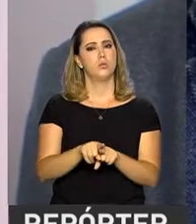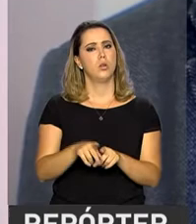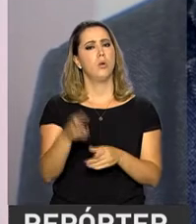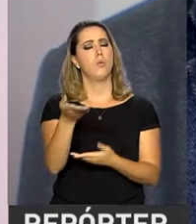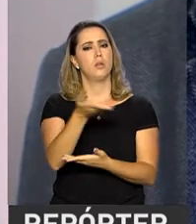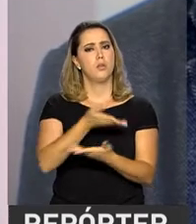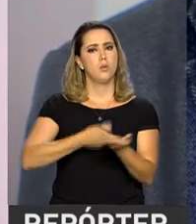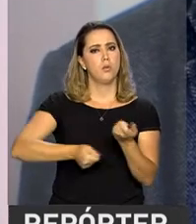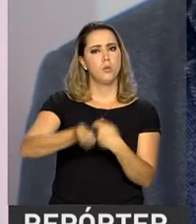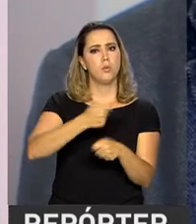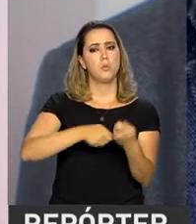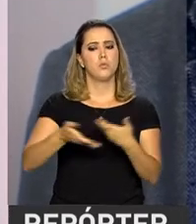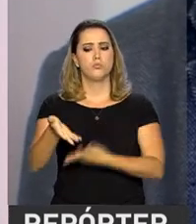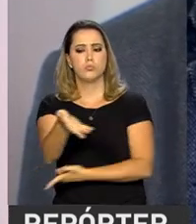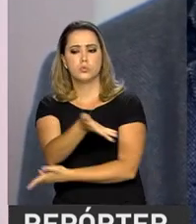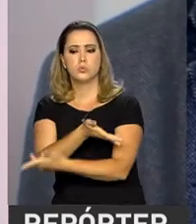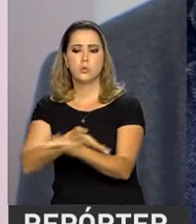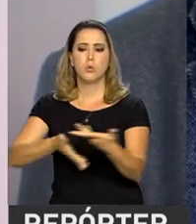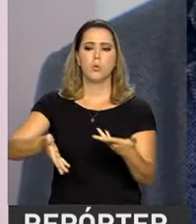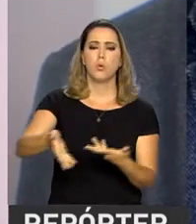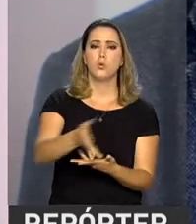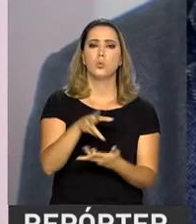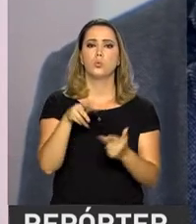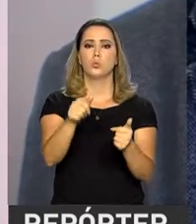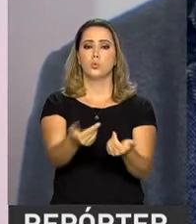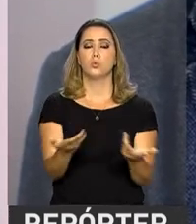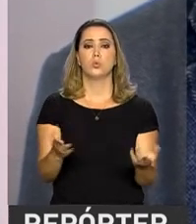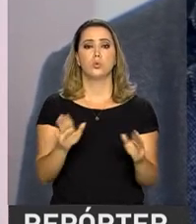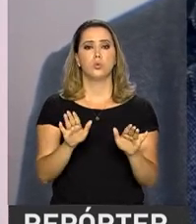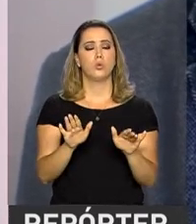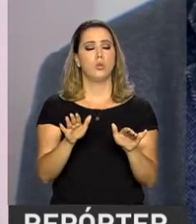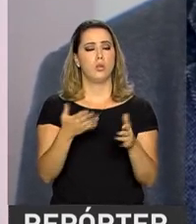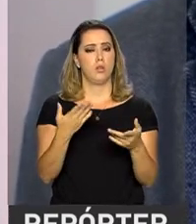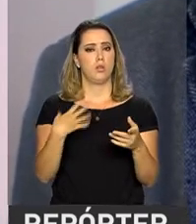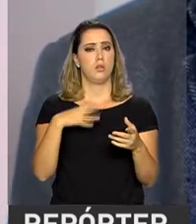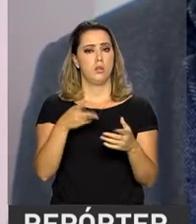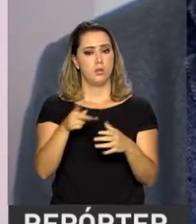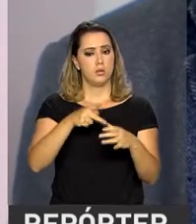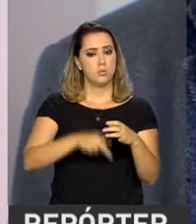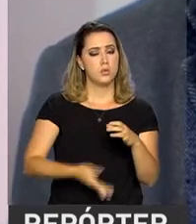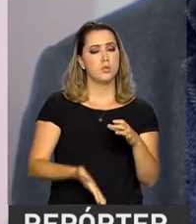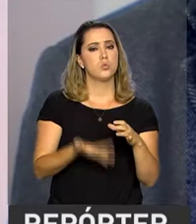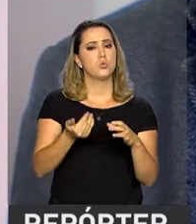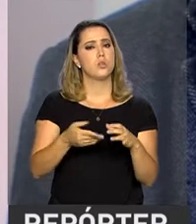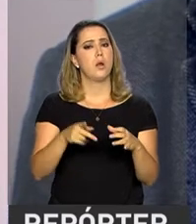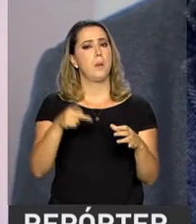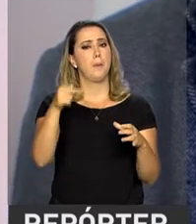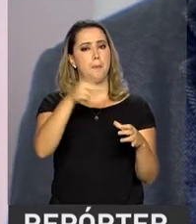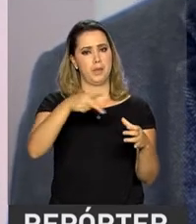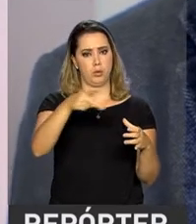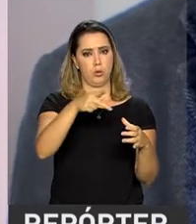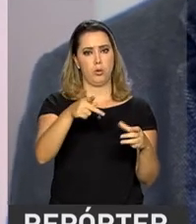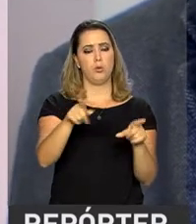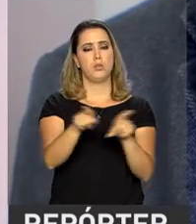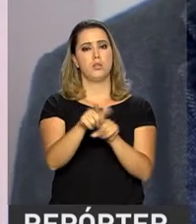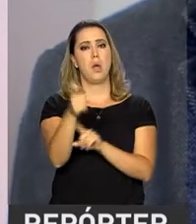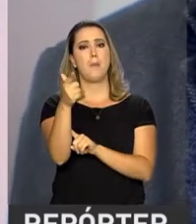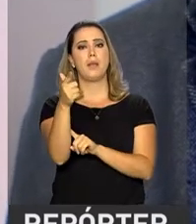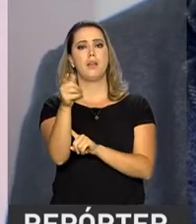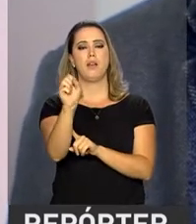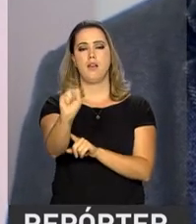movimento todo não só a atividade fim que é a exploração de petróleo e gás como toda a cadeia de serviços